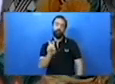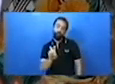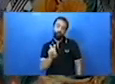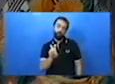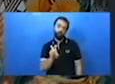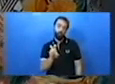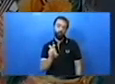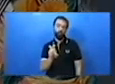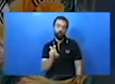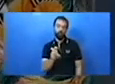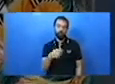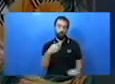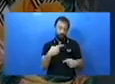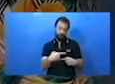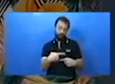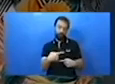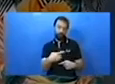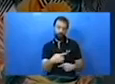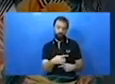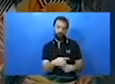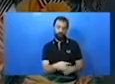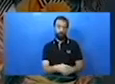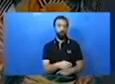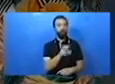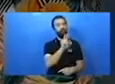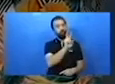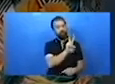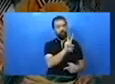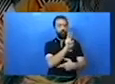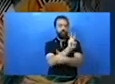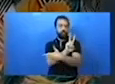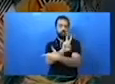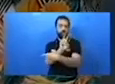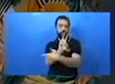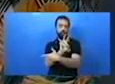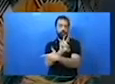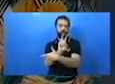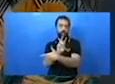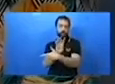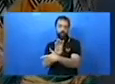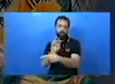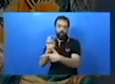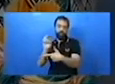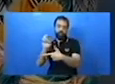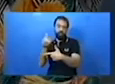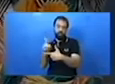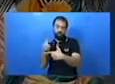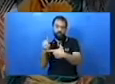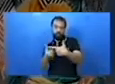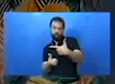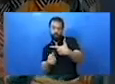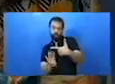5. 24 dividido por 6, que vai dar 4. 4